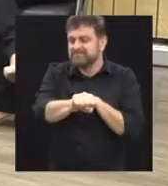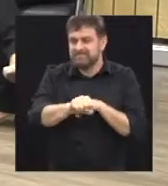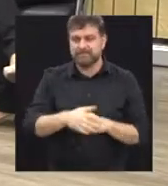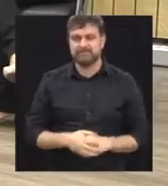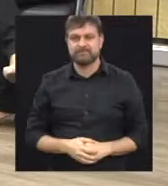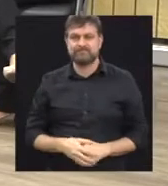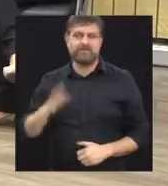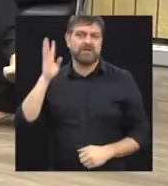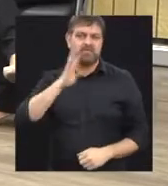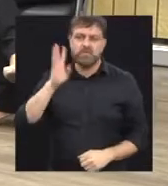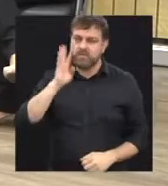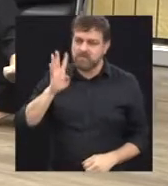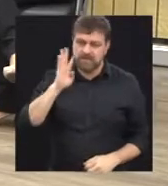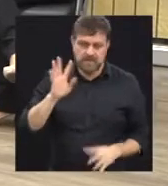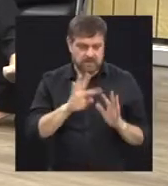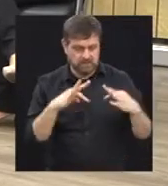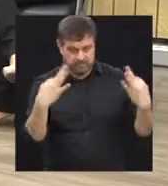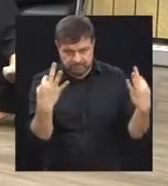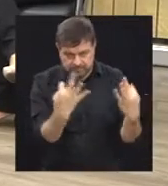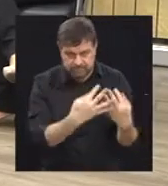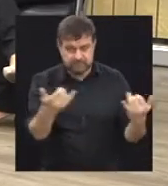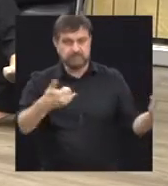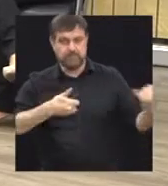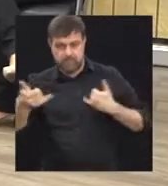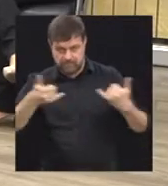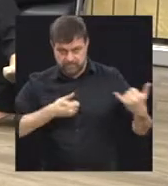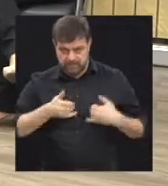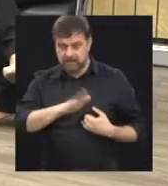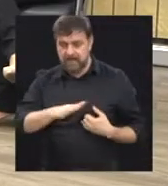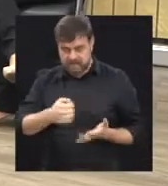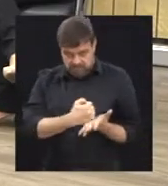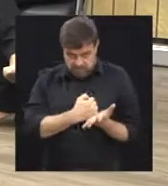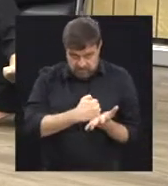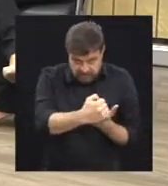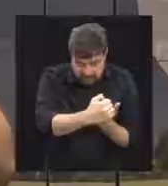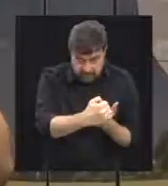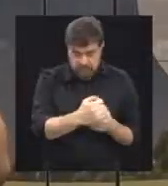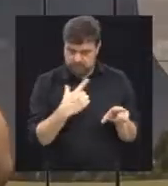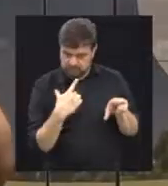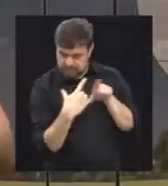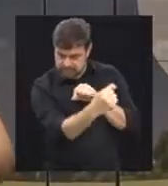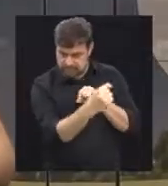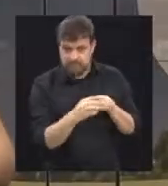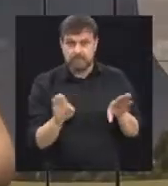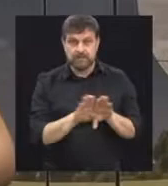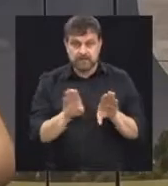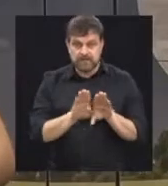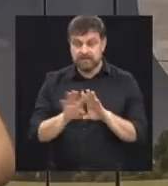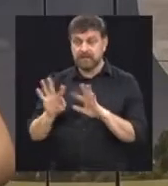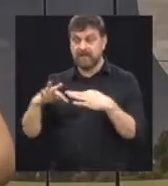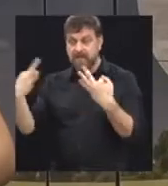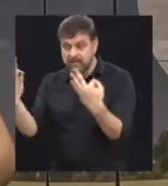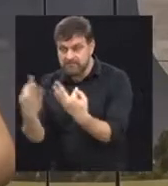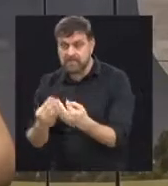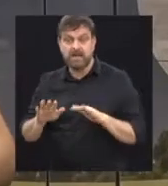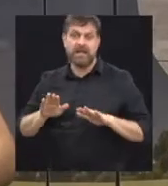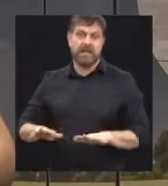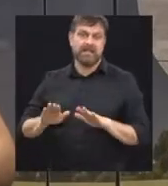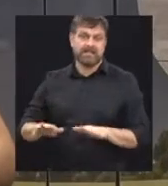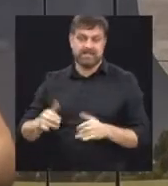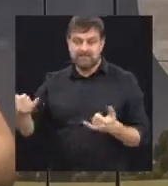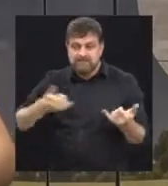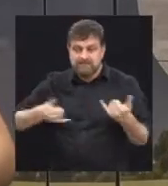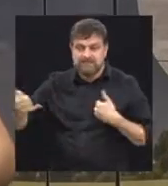é muito bacana, nós temos esse retorno das famílias que já saíram, das crianças que já não estão mais lá, e nós temos o retorno das famílias que estão lá, porque